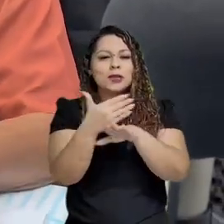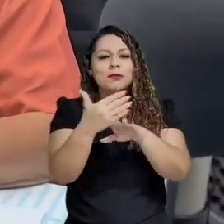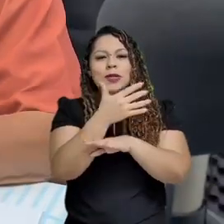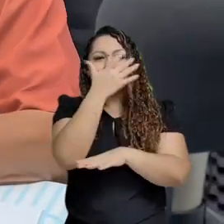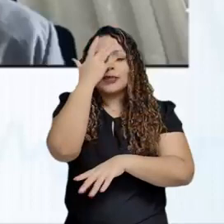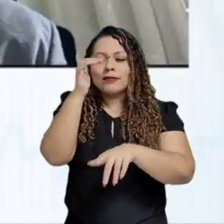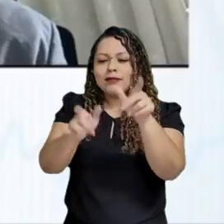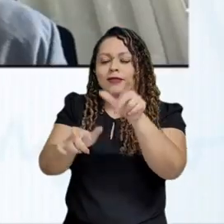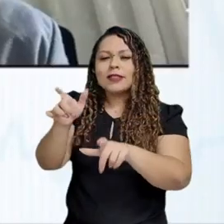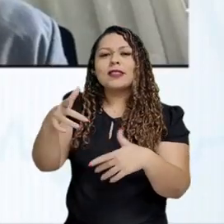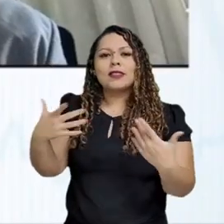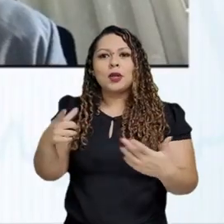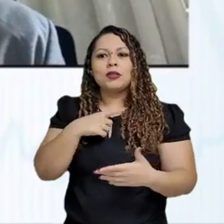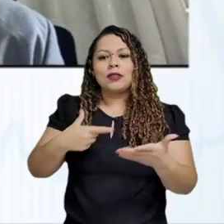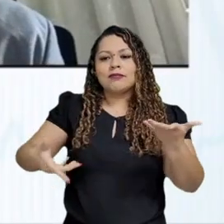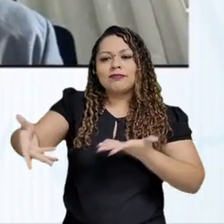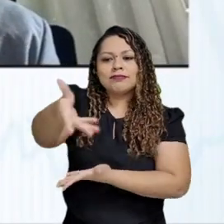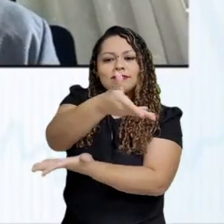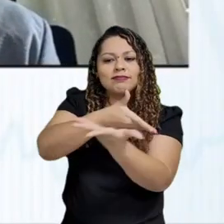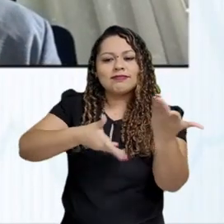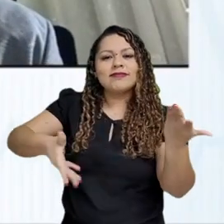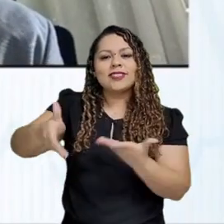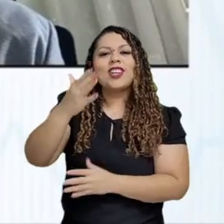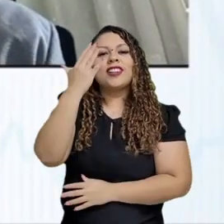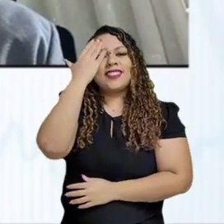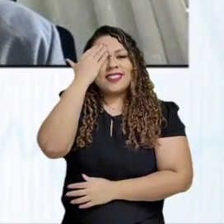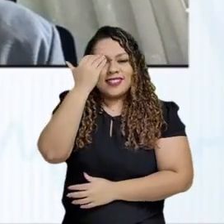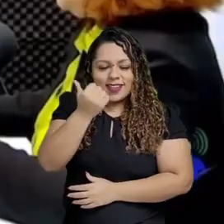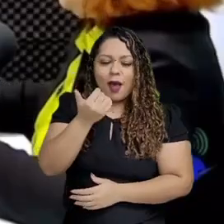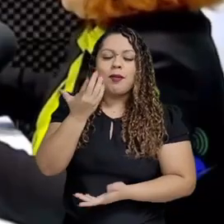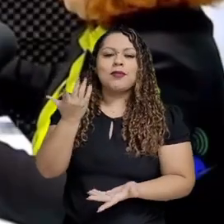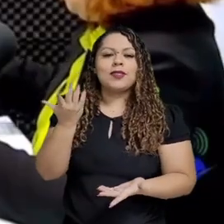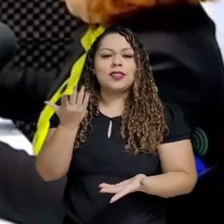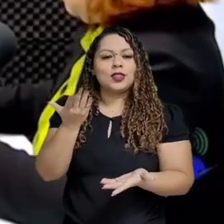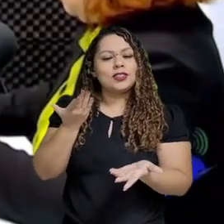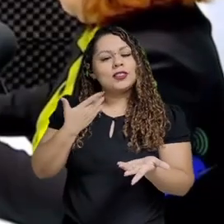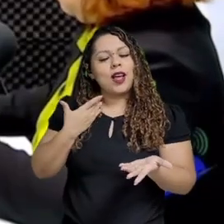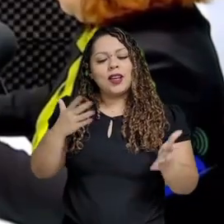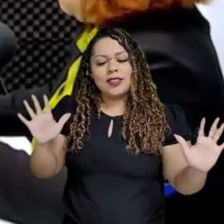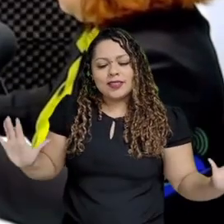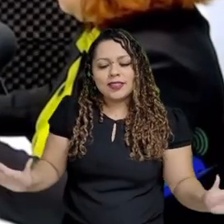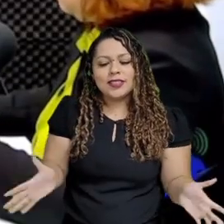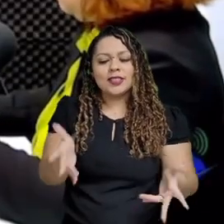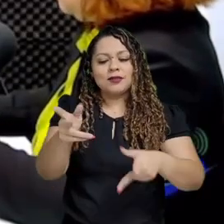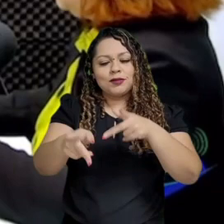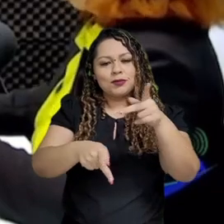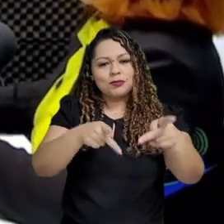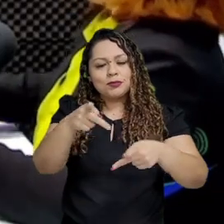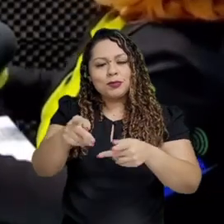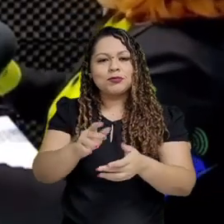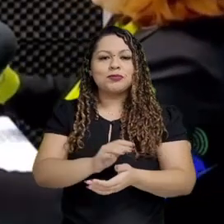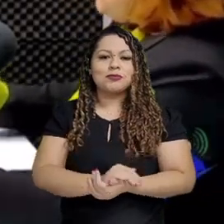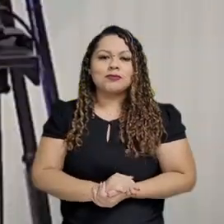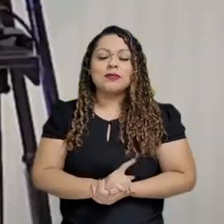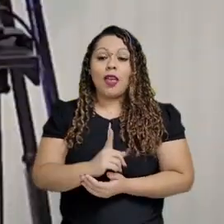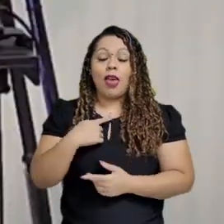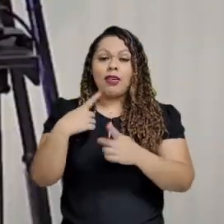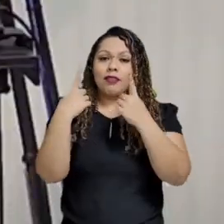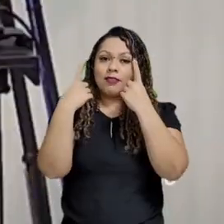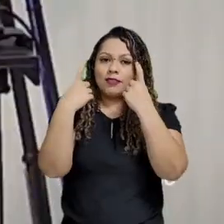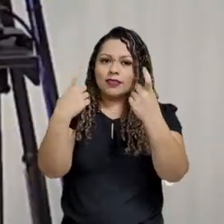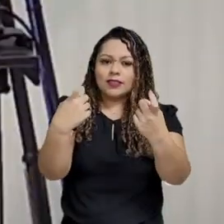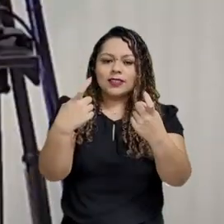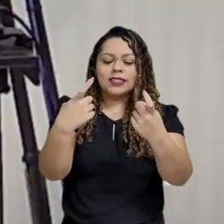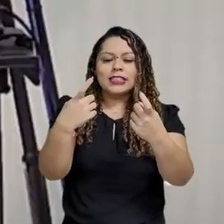pessoas, então existe aquela troca, né? Então a gente sabe que a gente está alcançando o nosso público, né? De certa forma. É muito